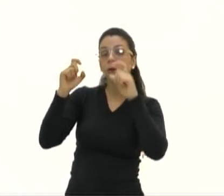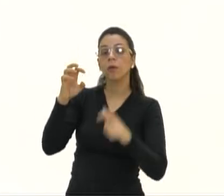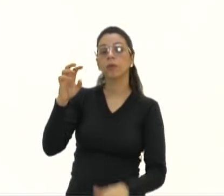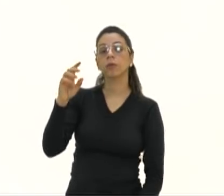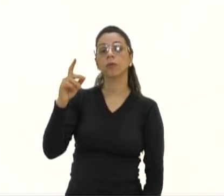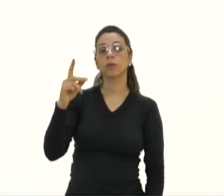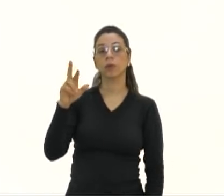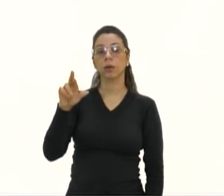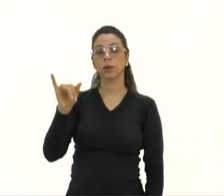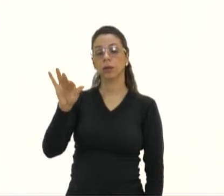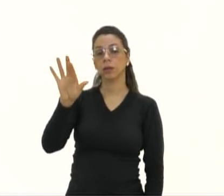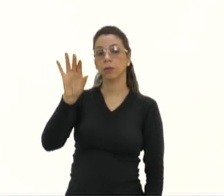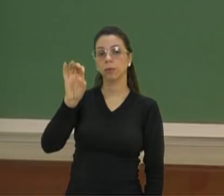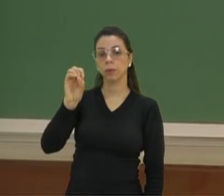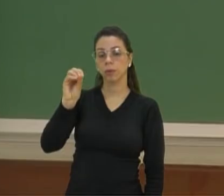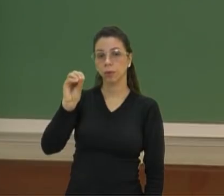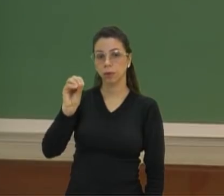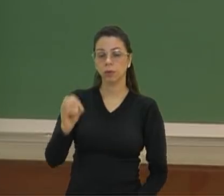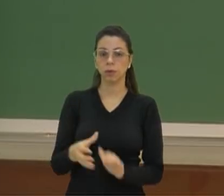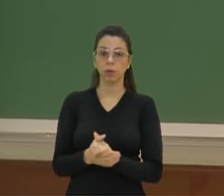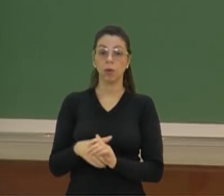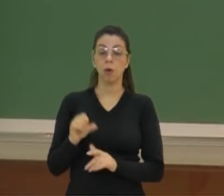fotorreceptores, ou elas podem ser